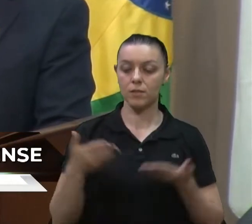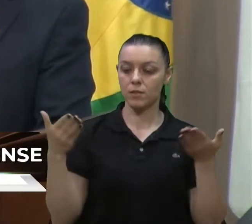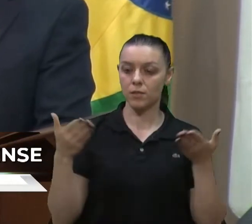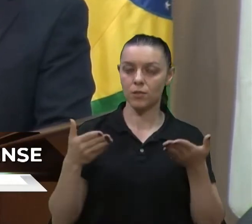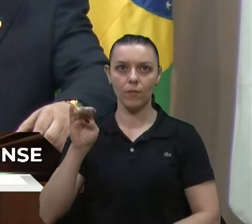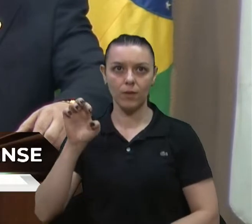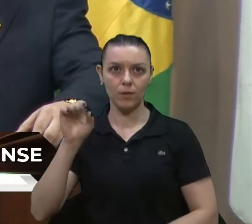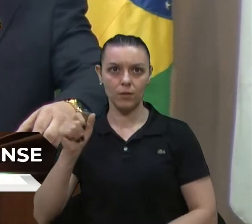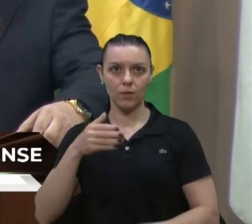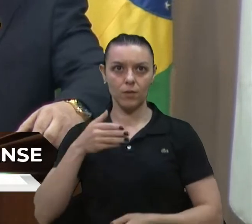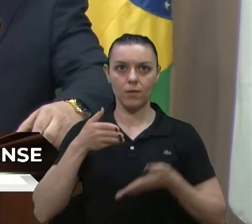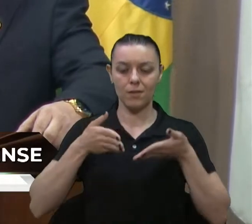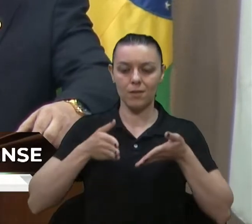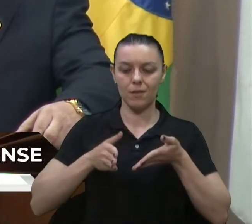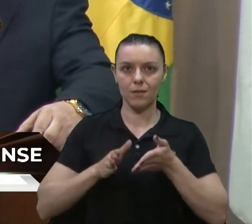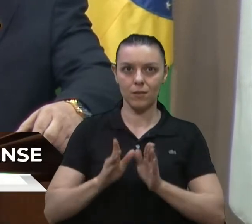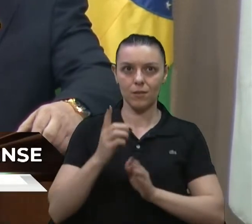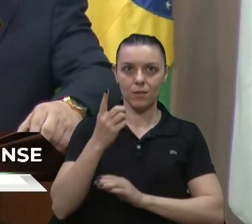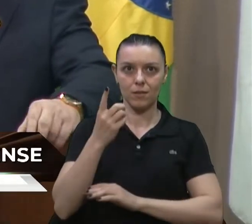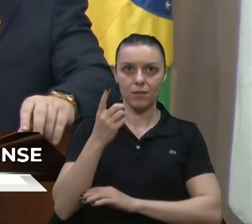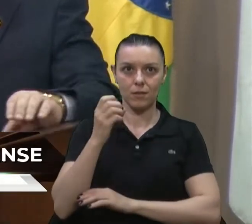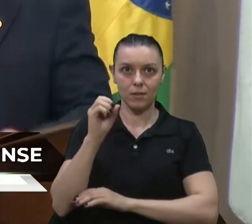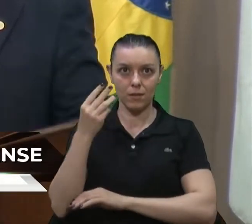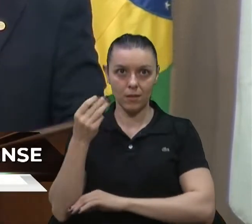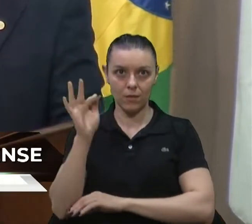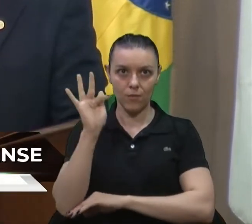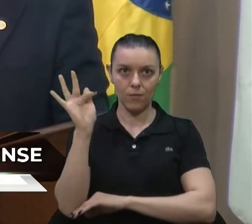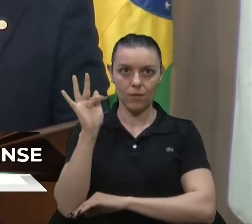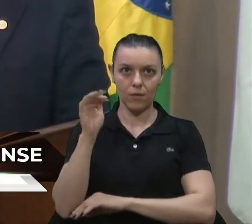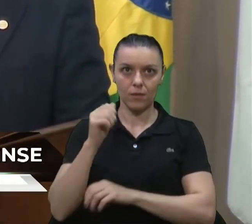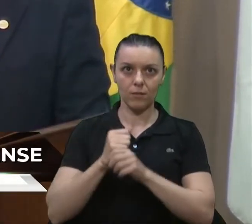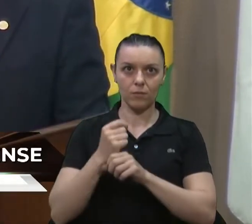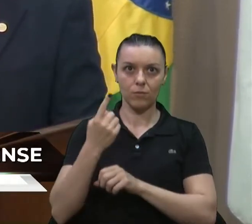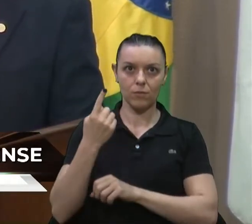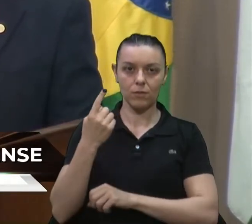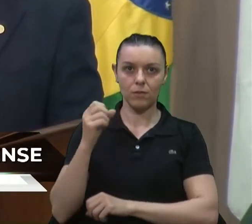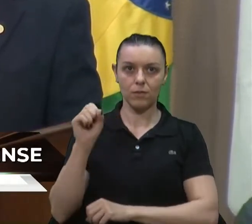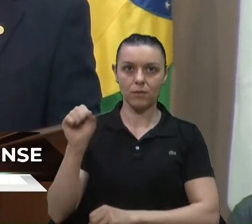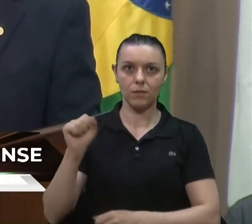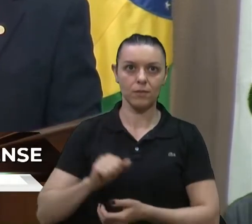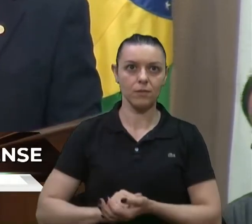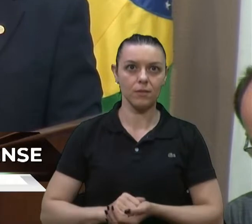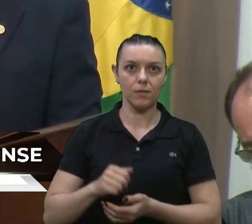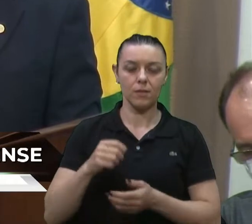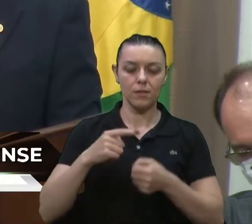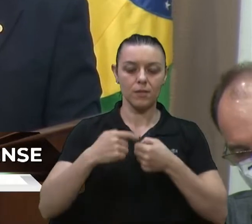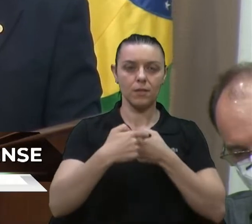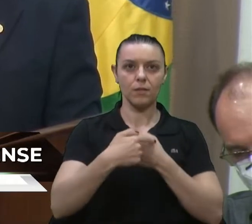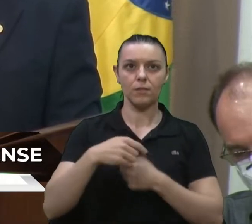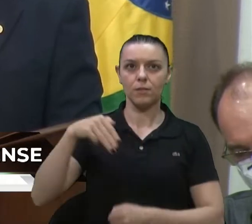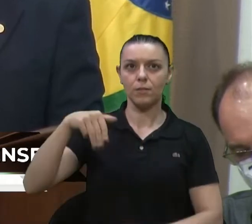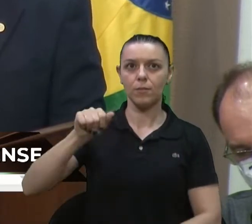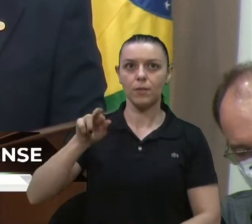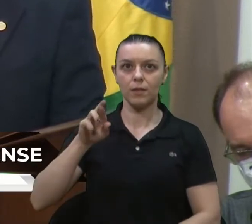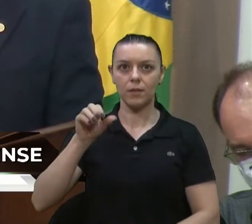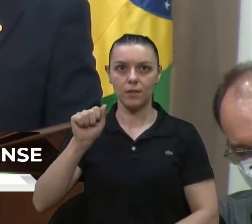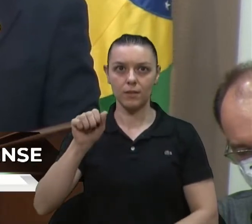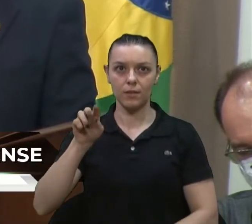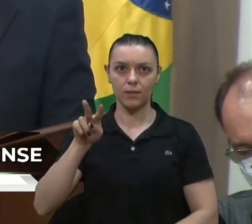Invocando a proteção de Deus, declaro abertos os trabalhos da presente sessão solene de outorga do título de